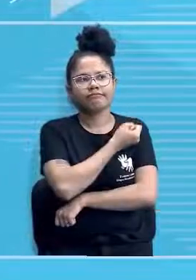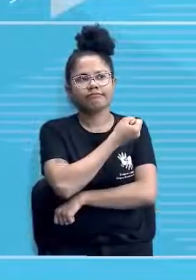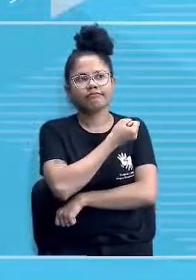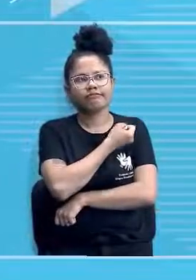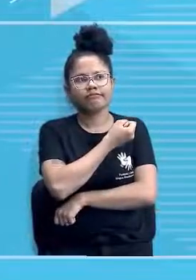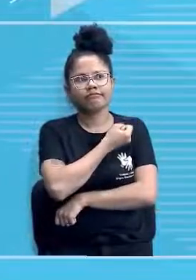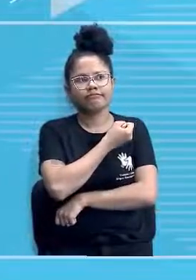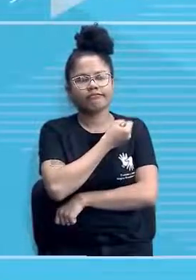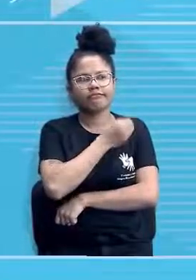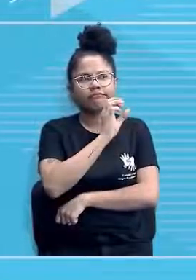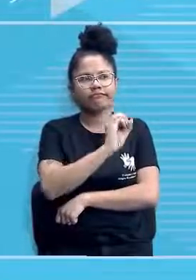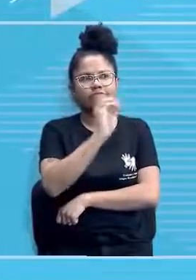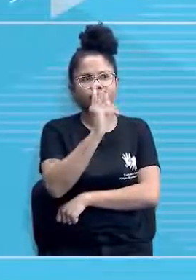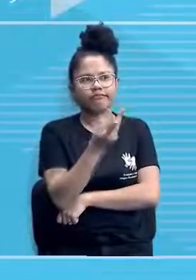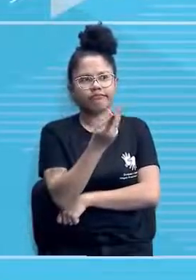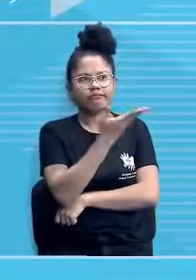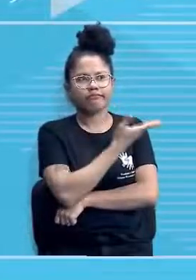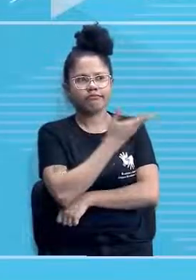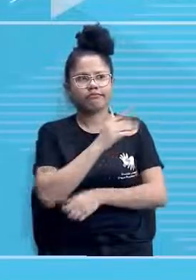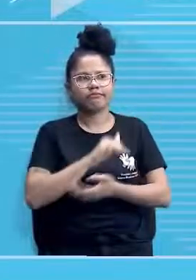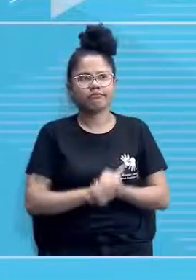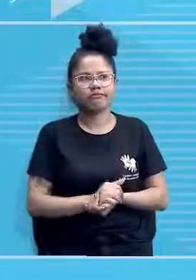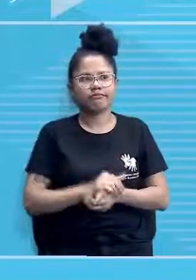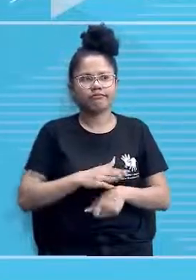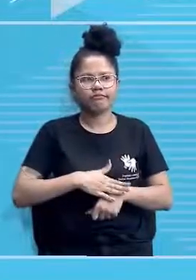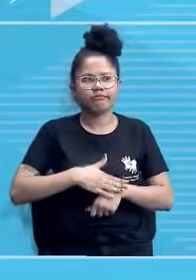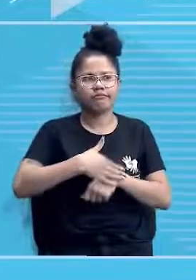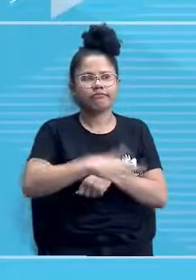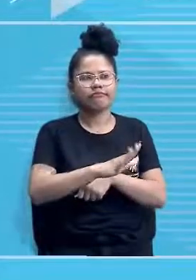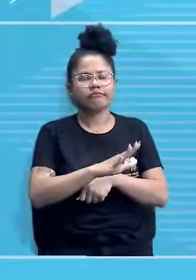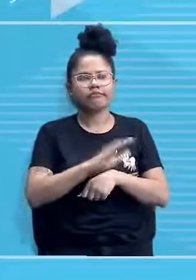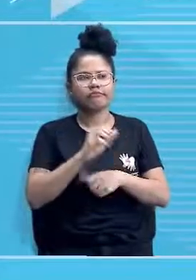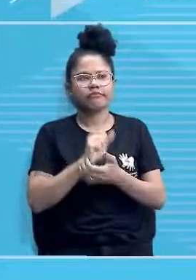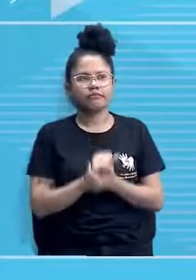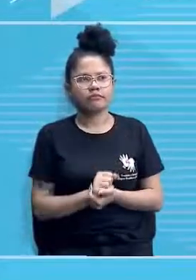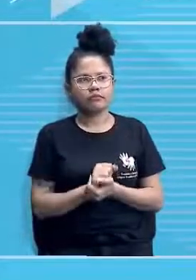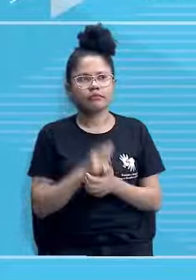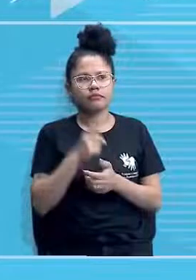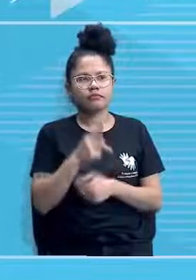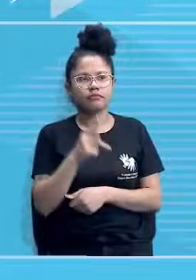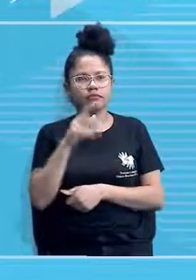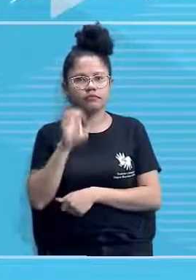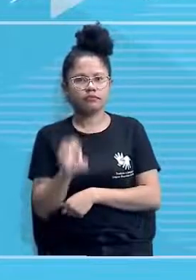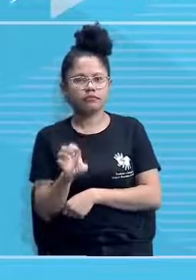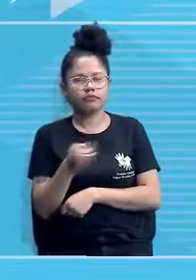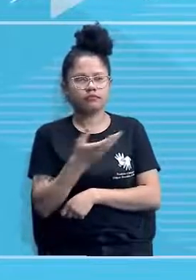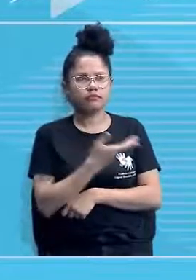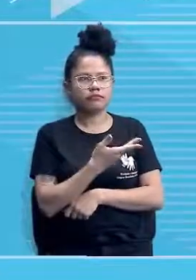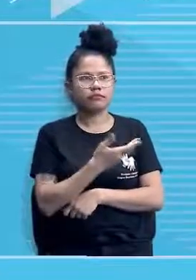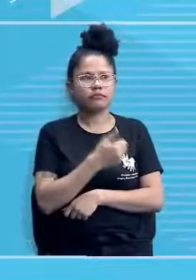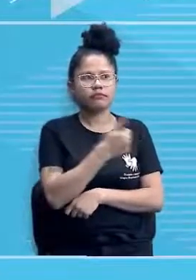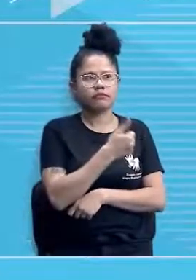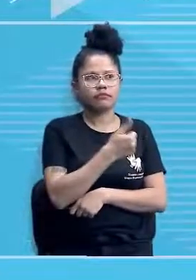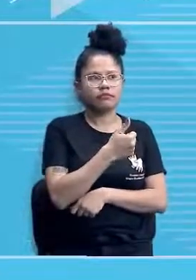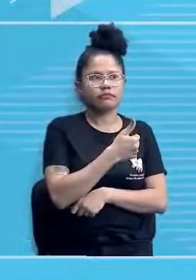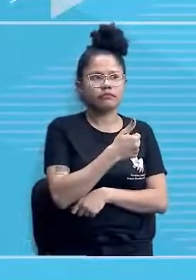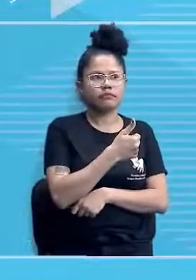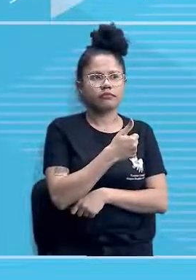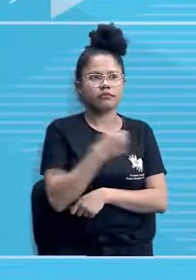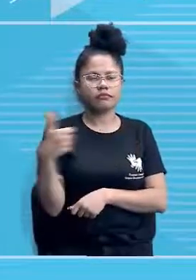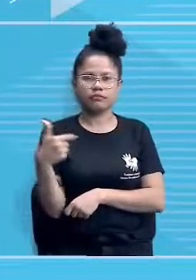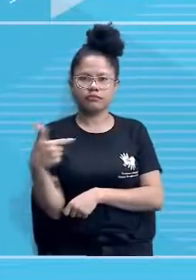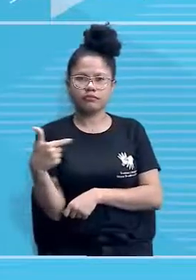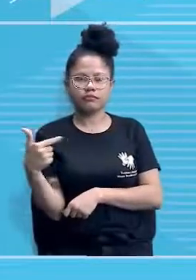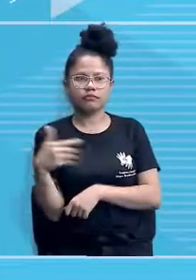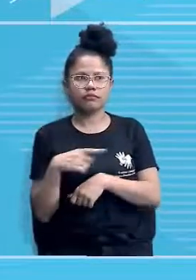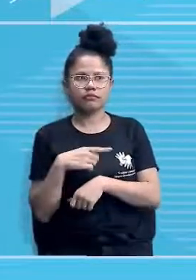de hidroxilas Com certeza maior vai ser o ponte Abolição então o primeiro é menor do que o seguro que o segundo Aqui tem